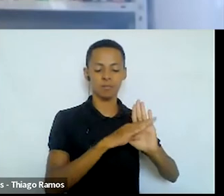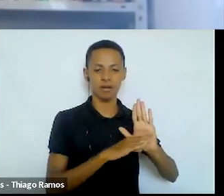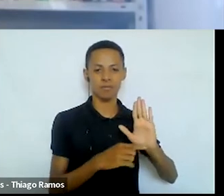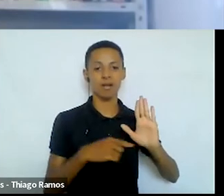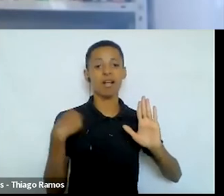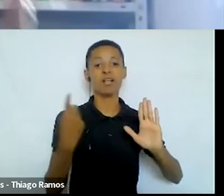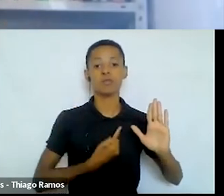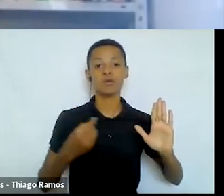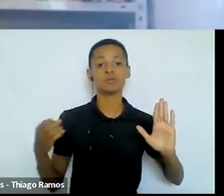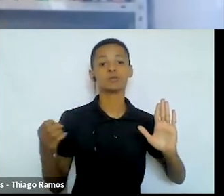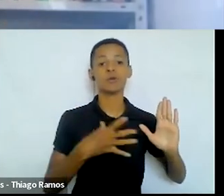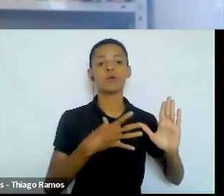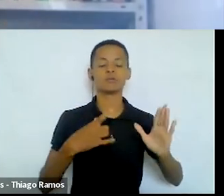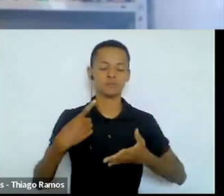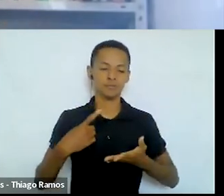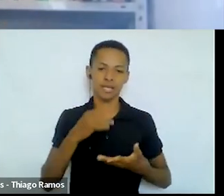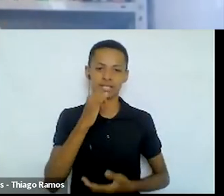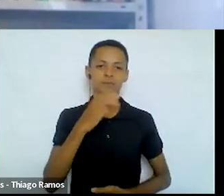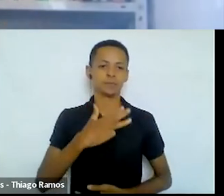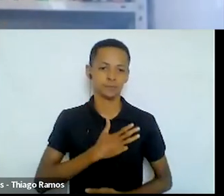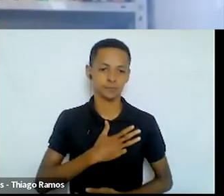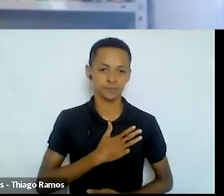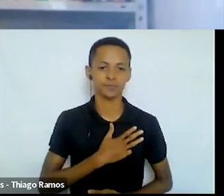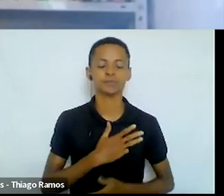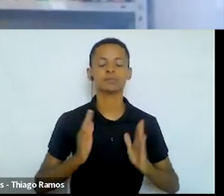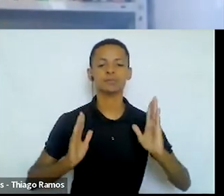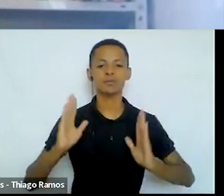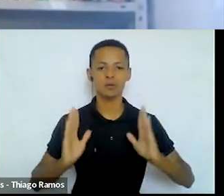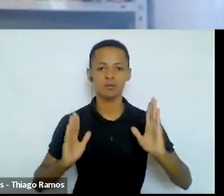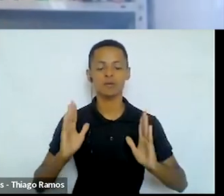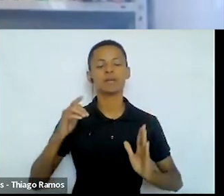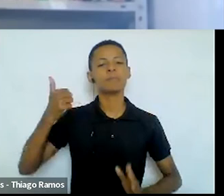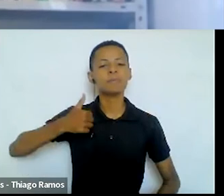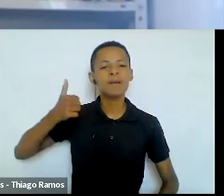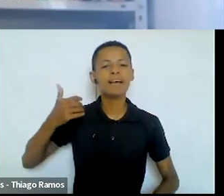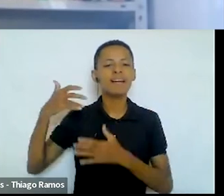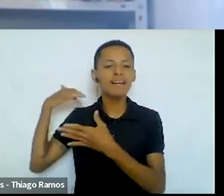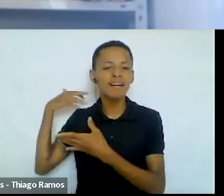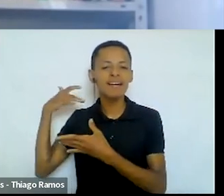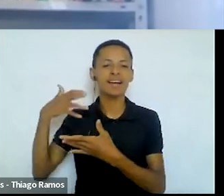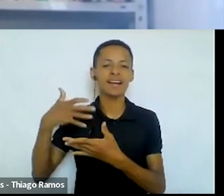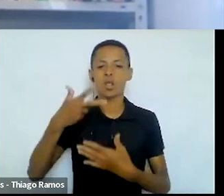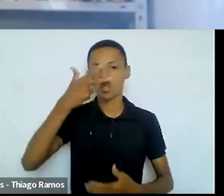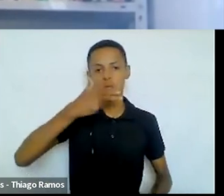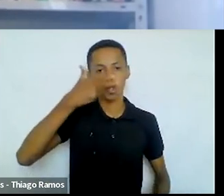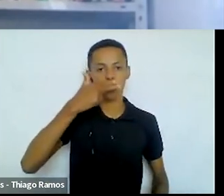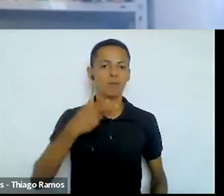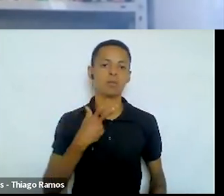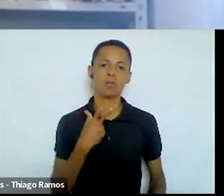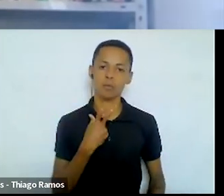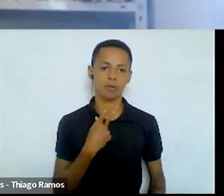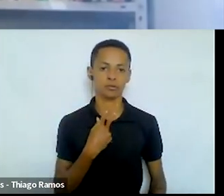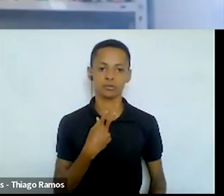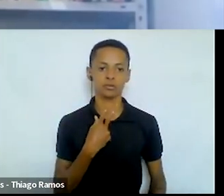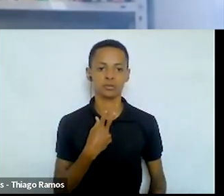de negociação. O Lula, os governos Lula, os primeiros governos Lula não podem se repetir, né? Lula não pode se repetir